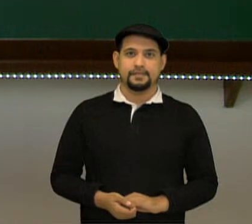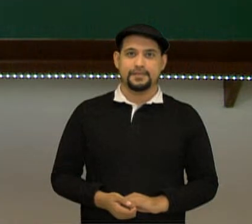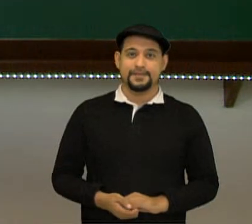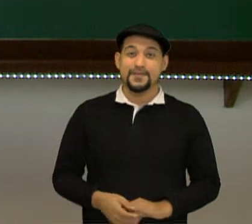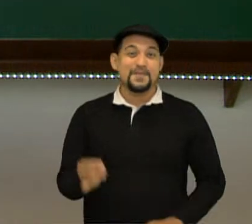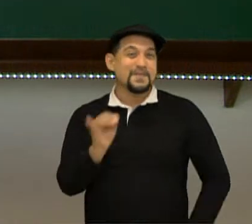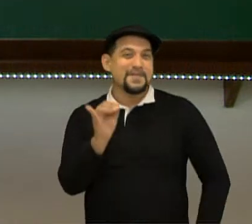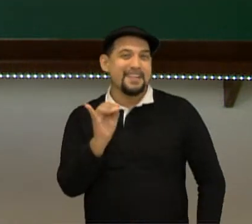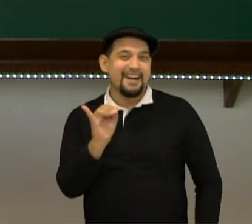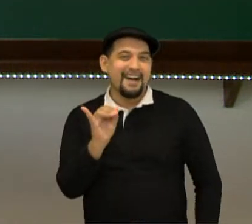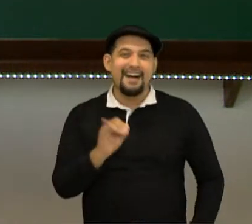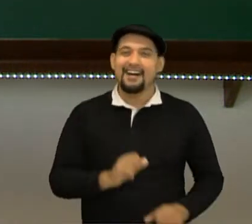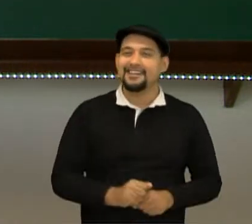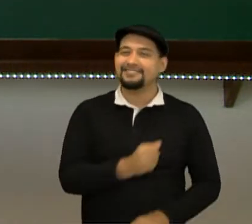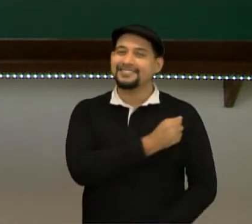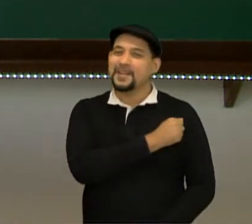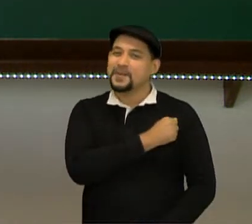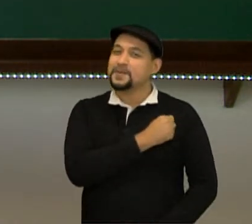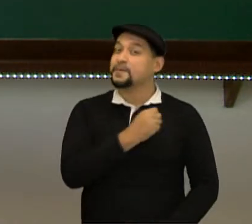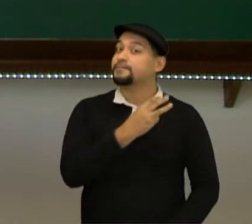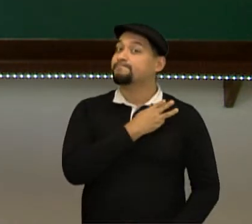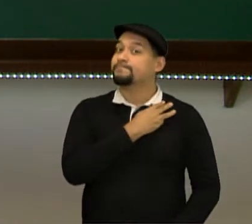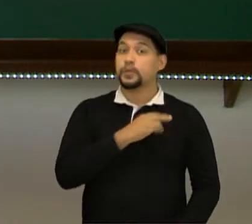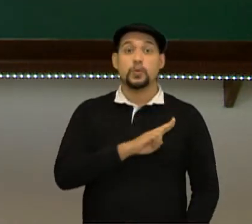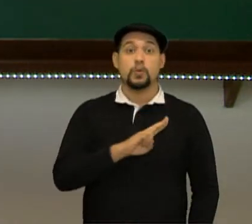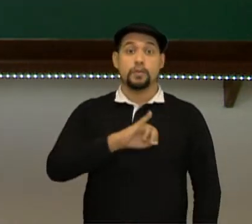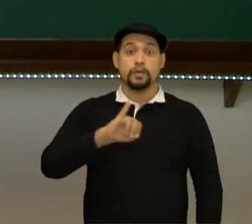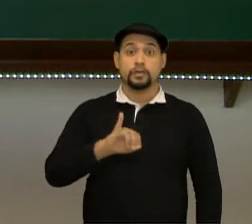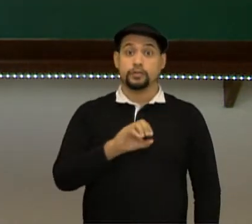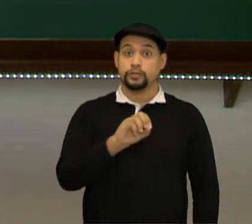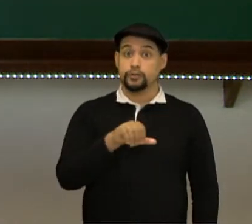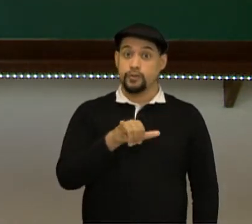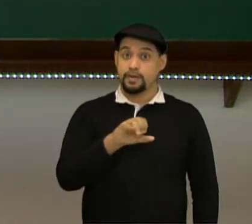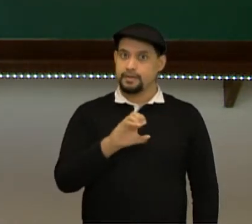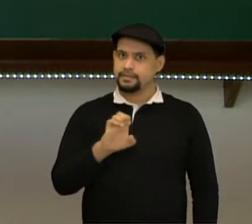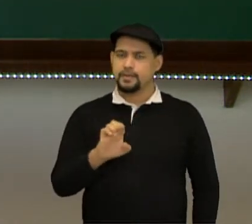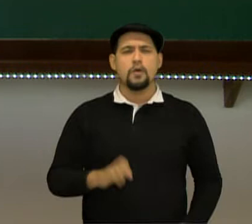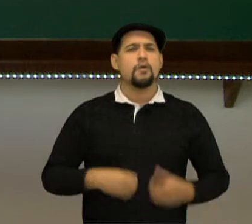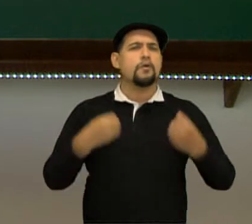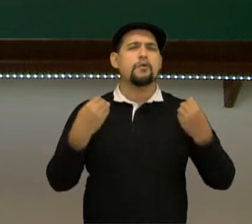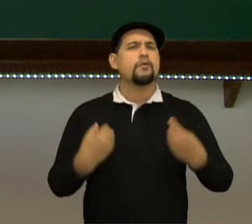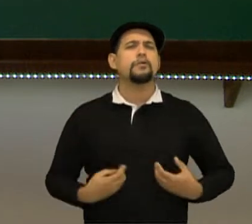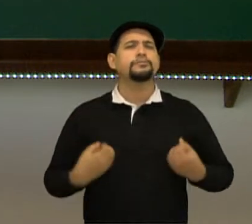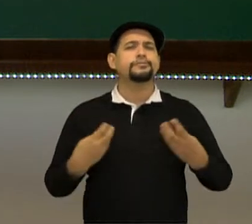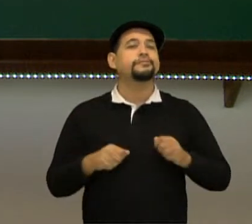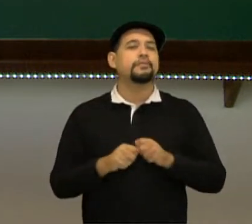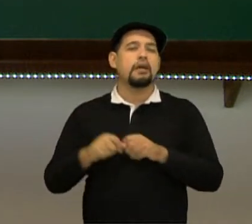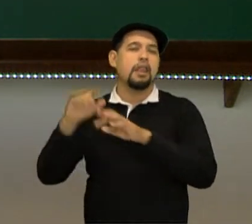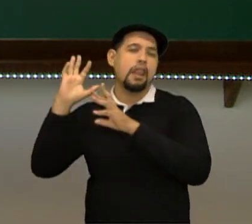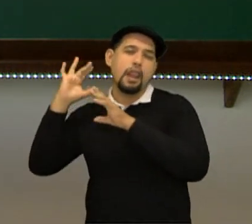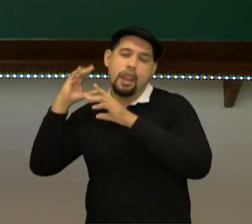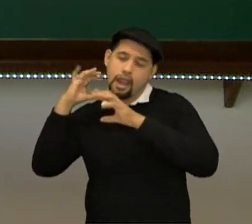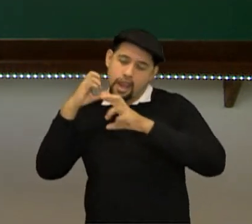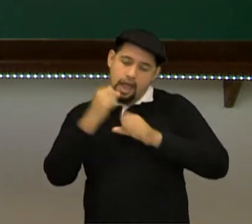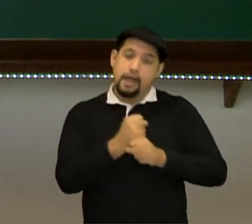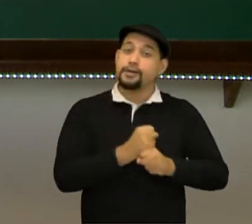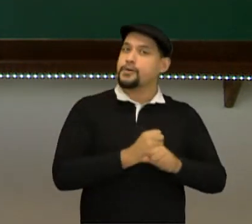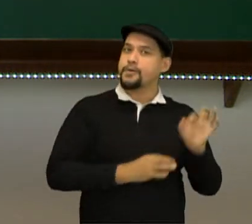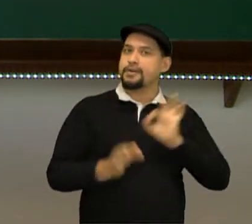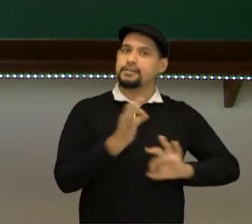Olá alunos da 3ª série meu nome é professora Joyce vamos então hoje fazer uma retomada uma